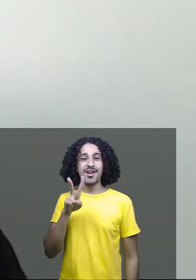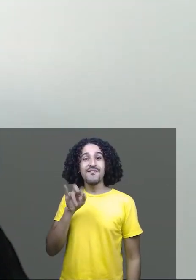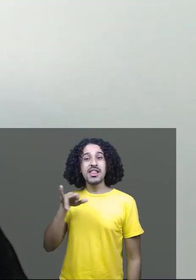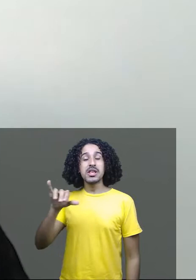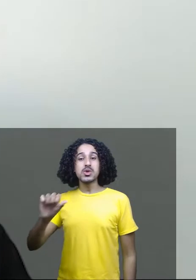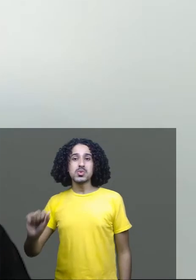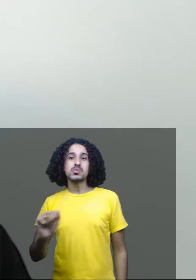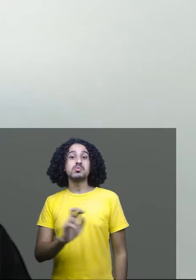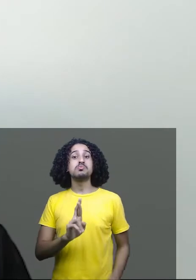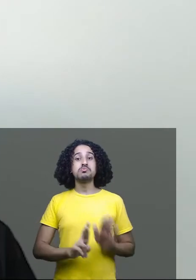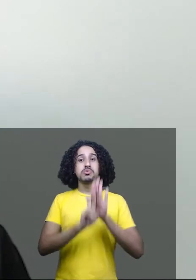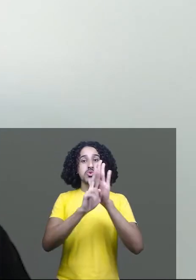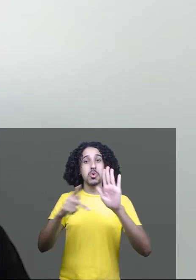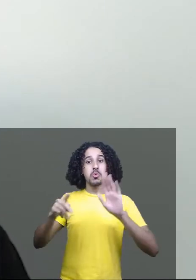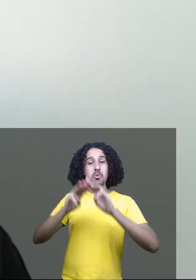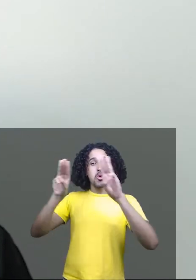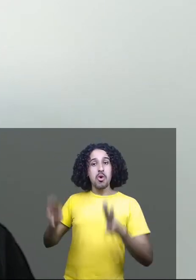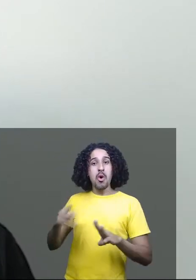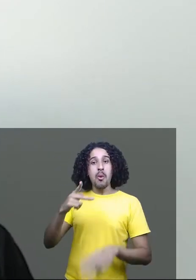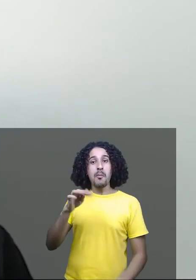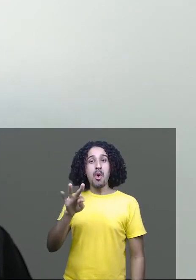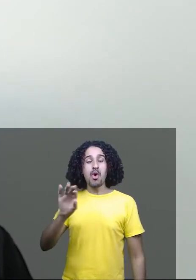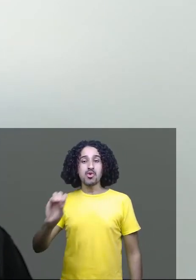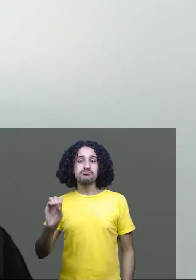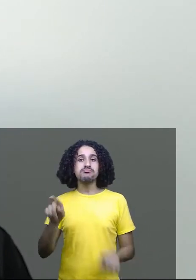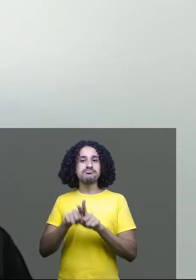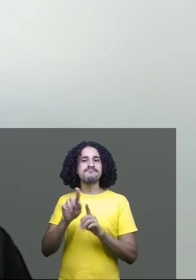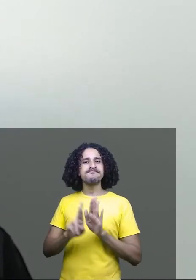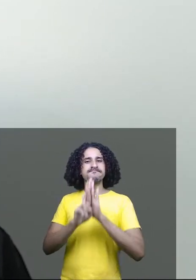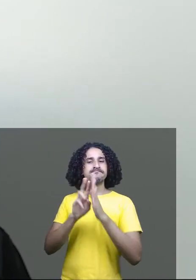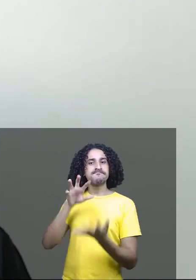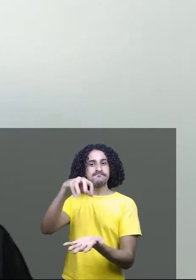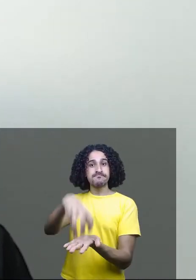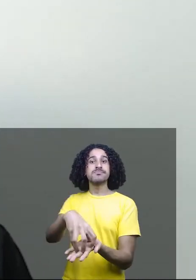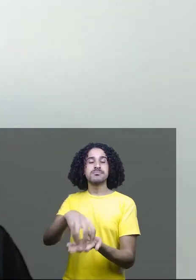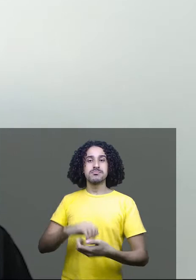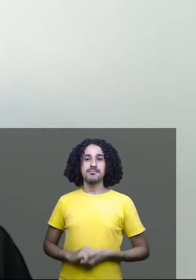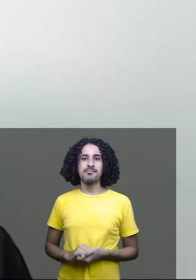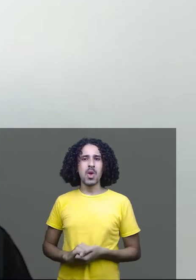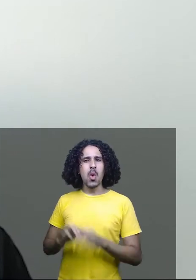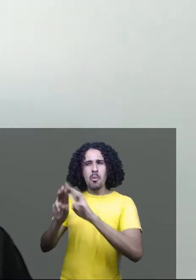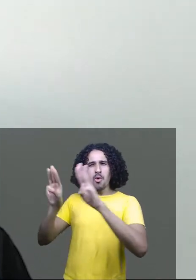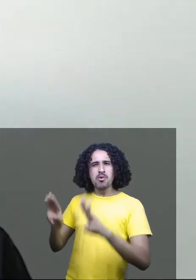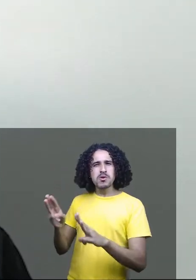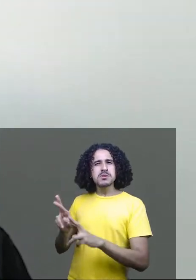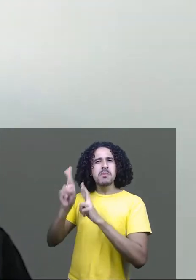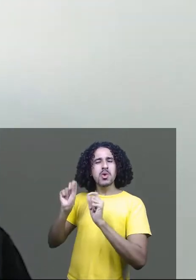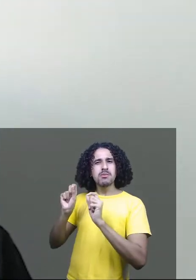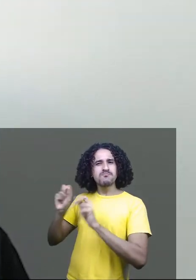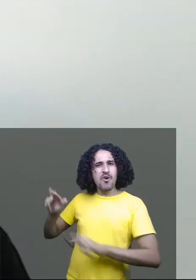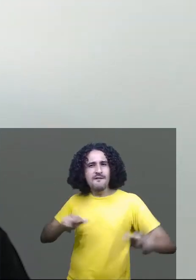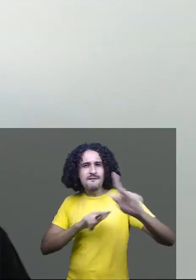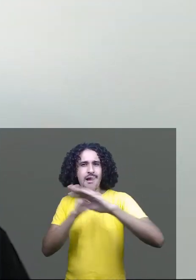Olá, meu nome é Vinícius Carlos da Silva, sou chefe do Museu de Porto Ferreira e atual representante da região central. E o museu que eu quero é um museu que seja ao mesmo